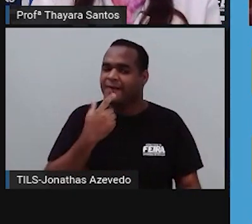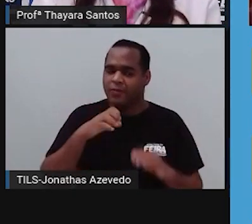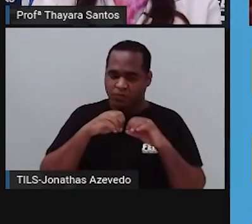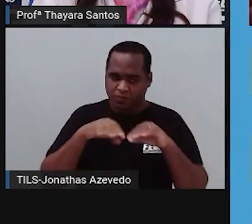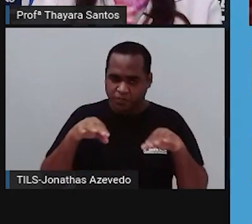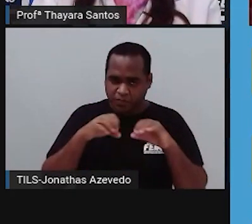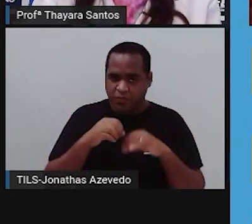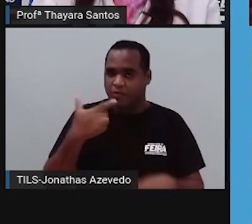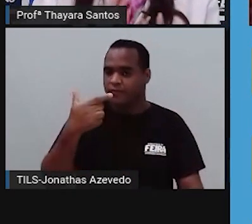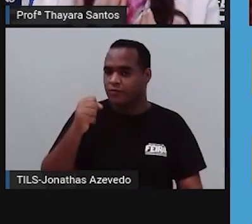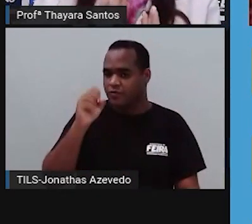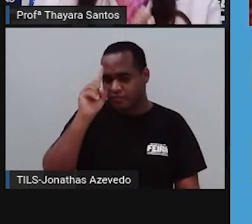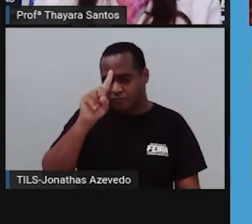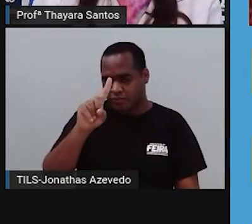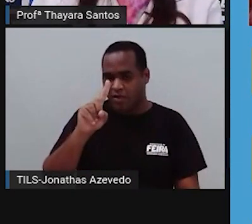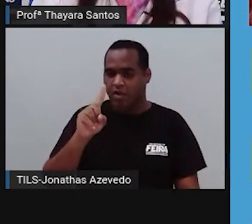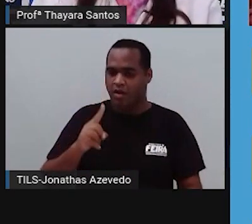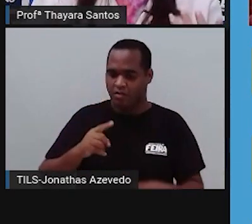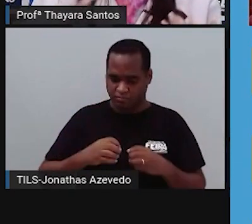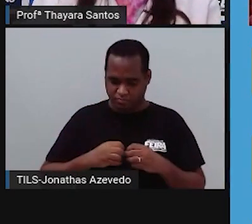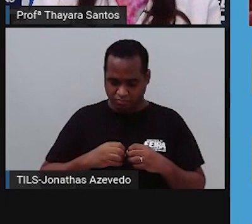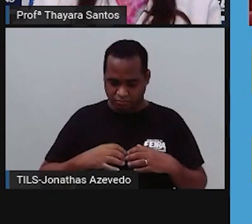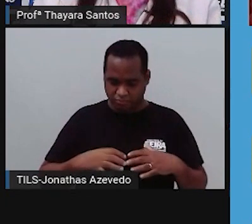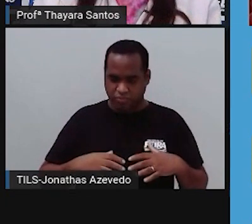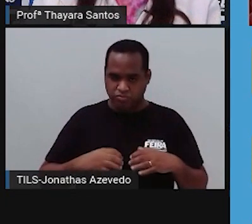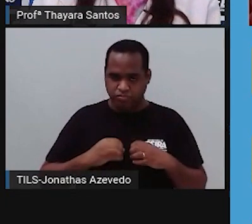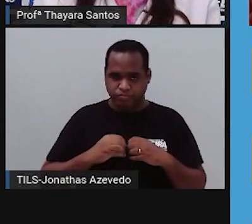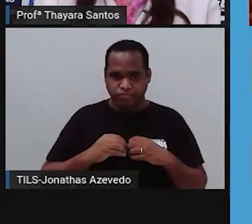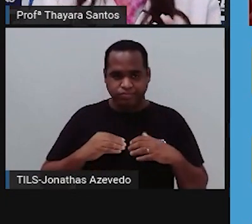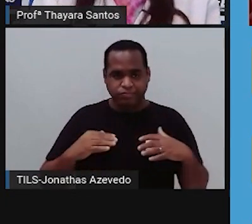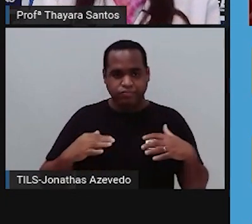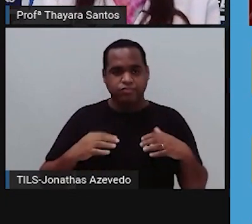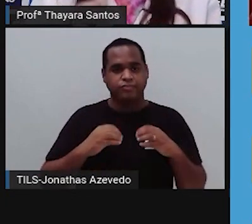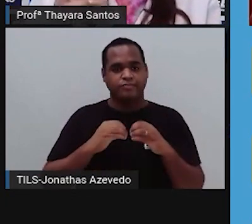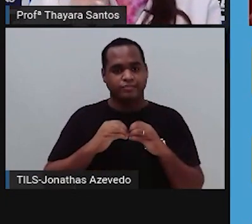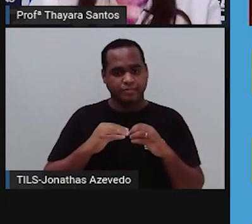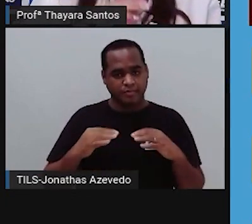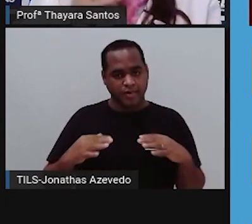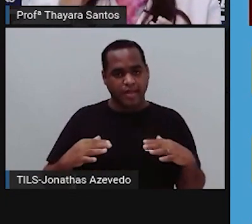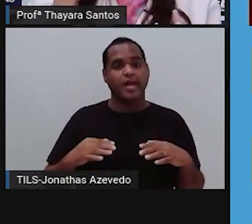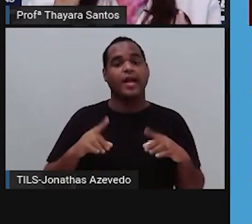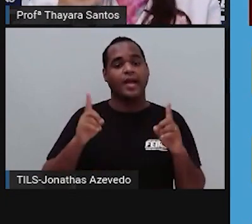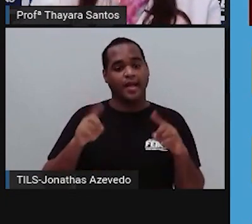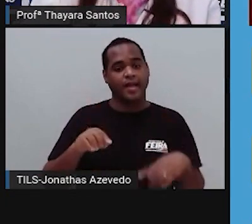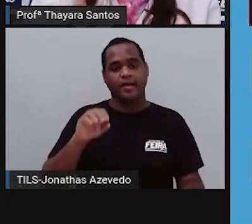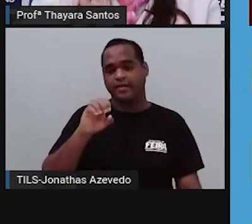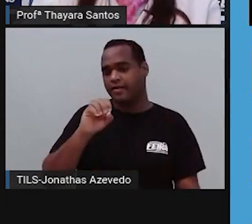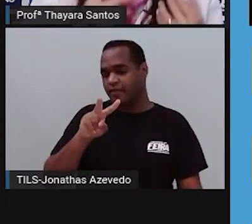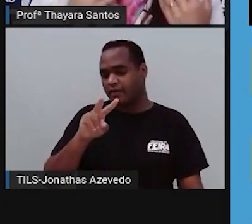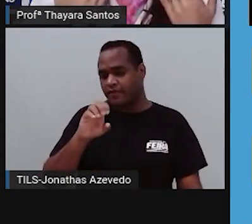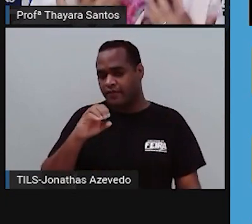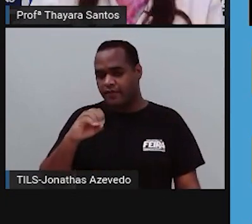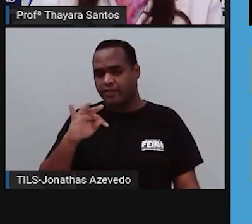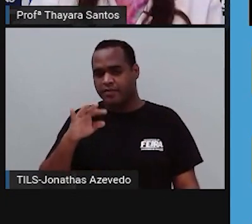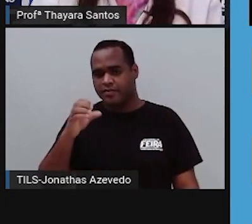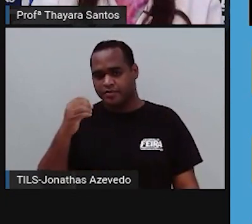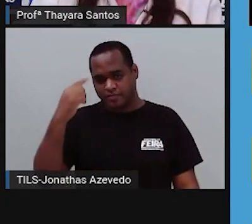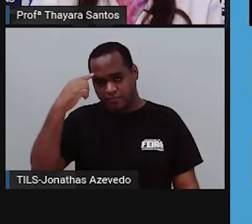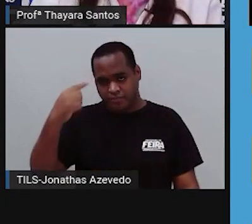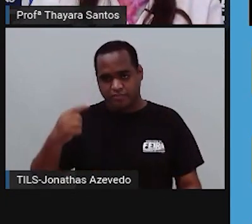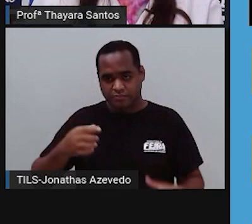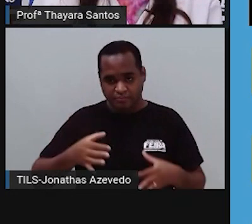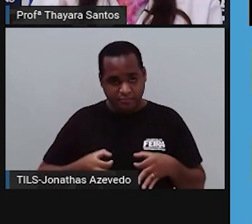cada 28 dias ela ovula. E esse processo de ovulação é justamente quando esse ovócito secundário, que já está apto